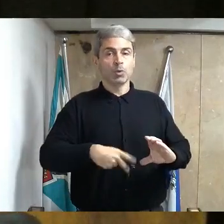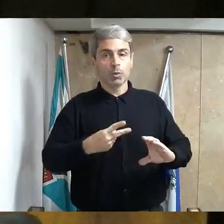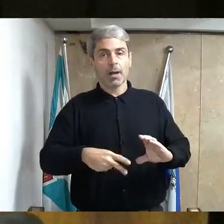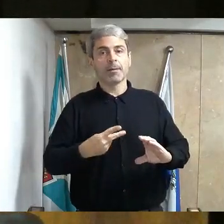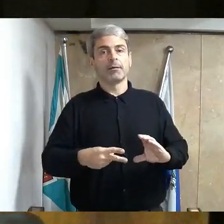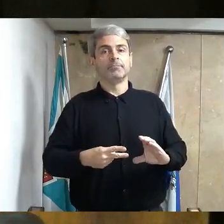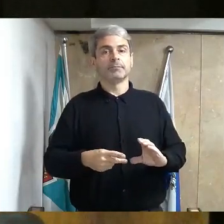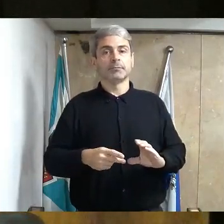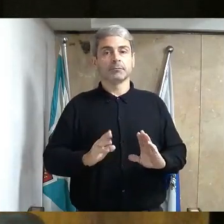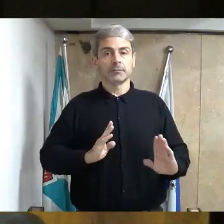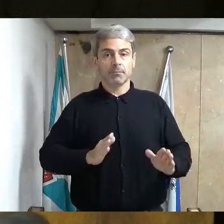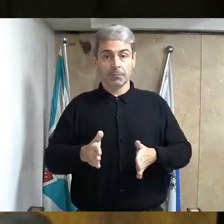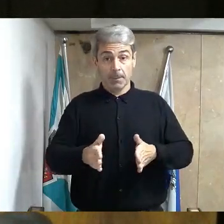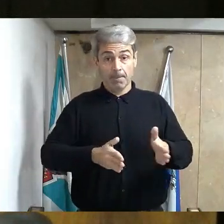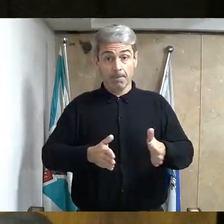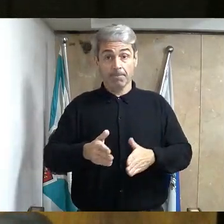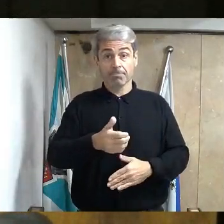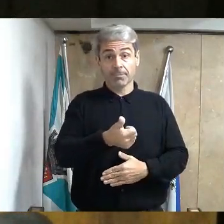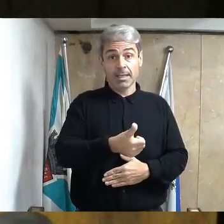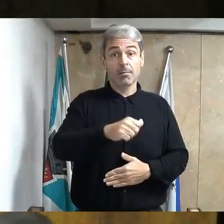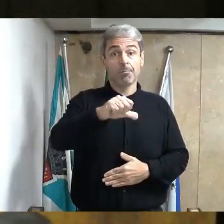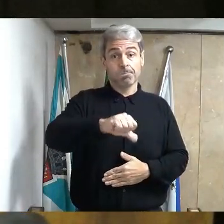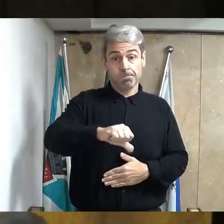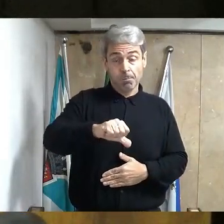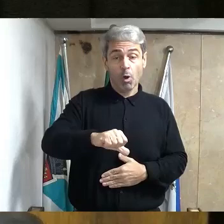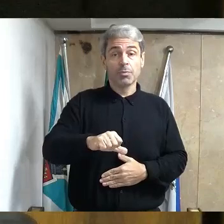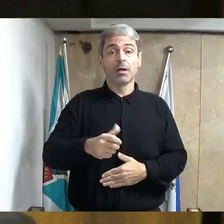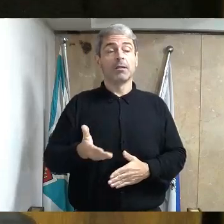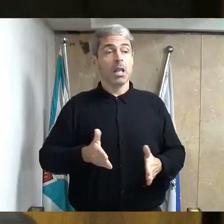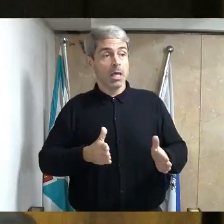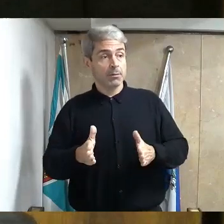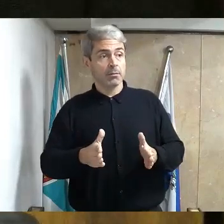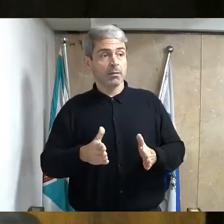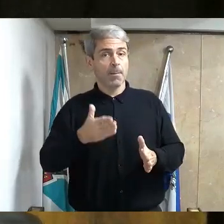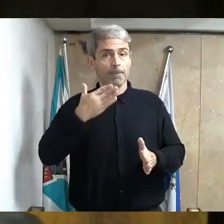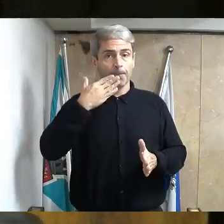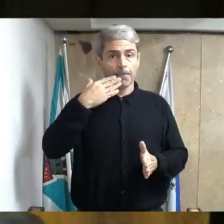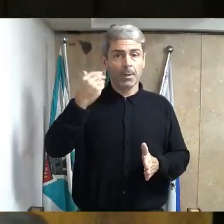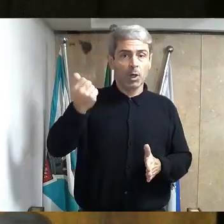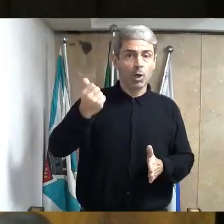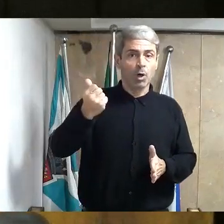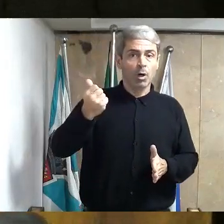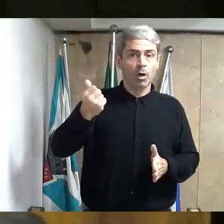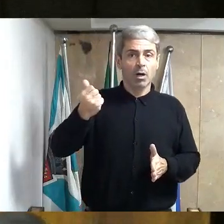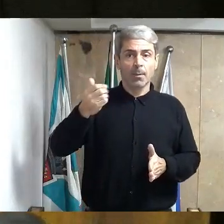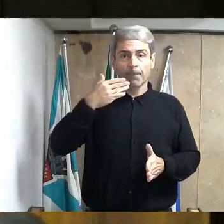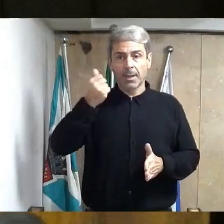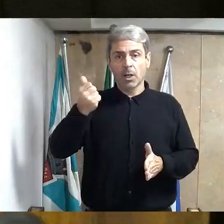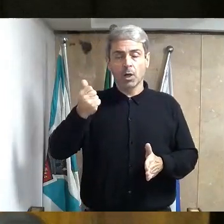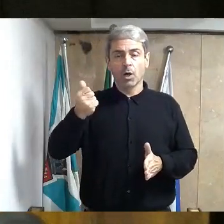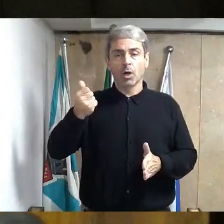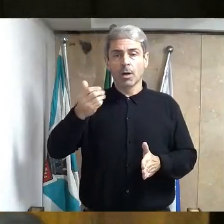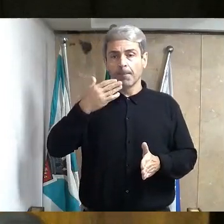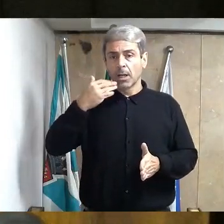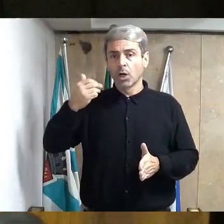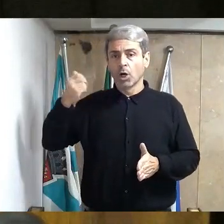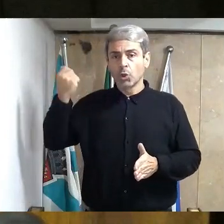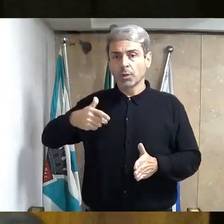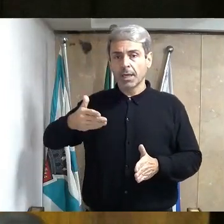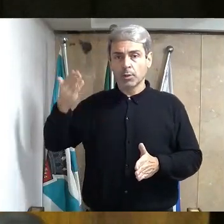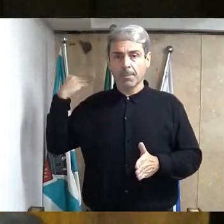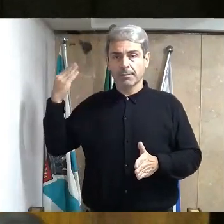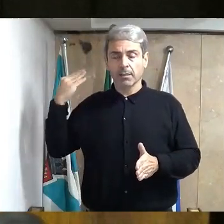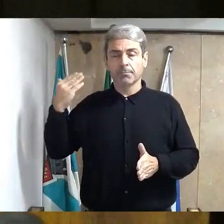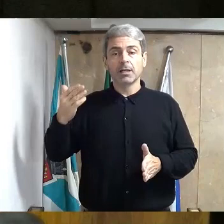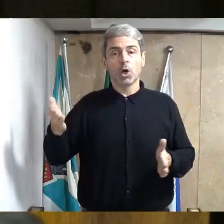19ª legislatura essa, que eu não vou dizer que é melhor do que muitas, mas eu tenho certeza que é diferente de todas aquelas que passaram